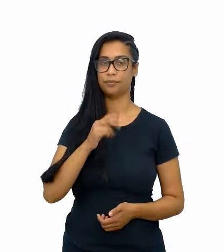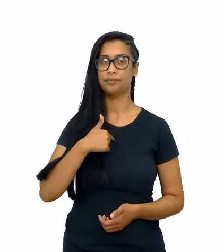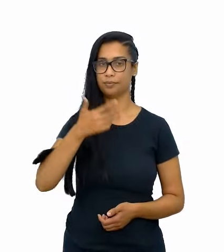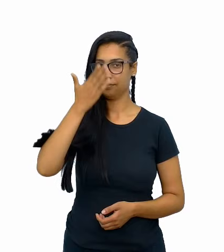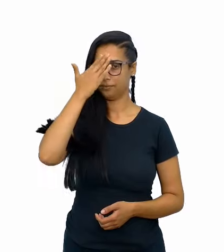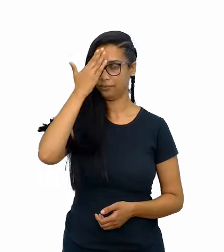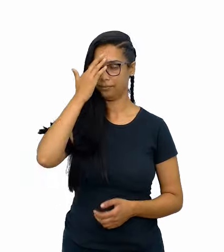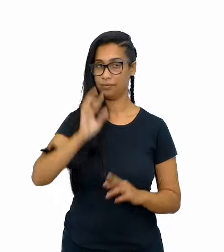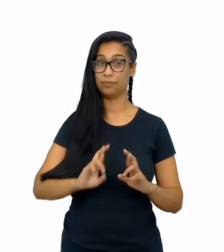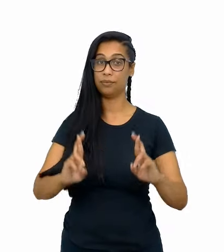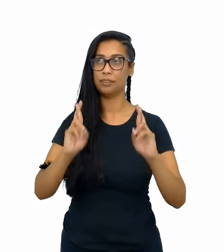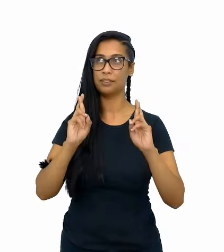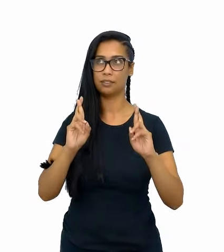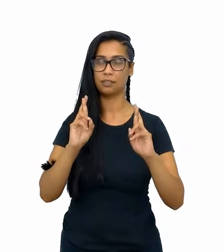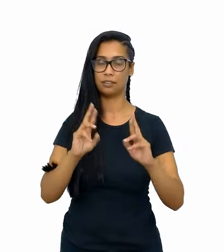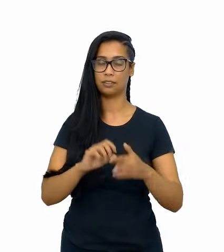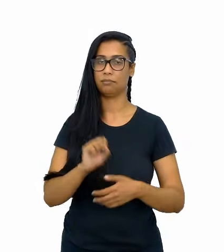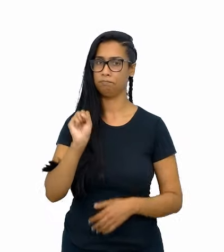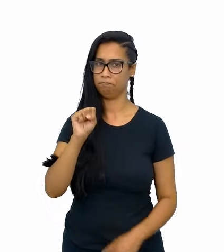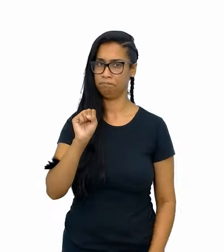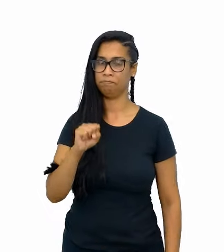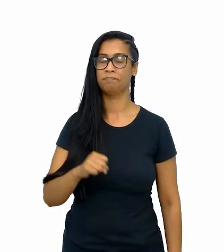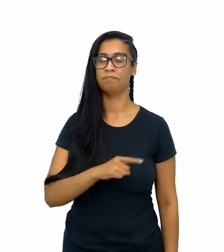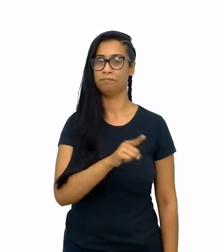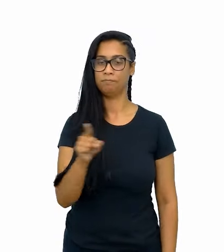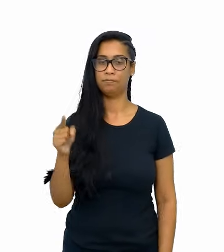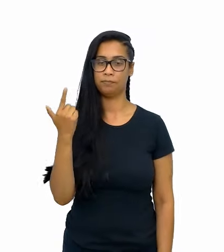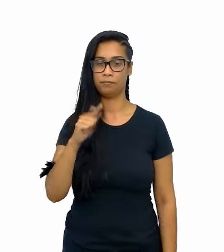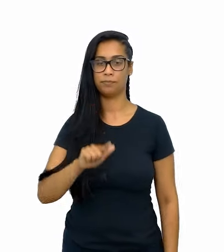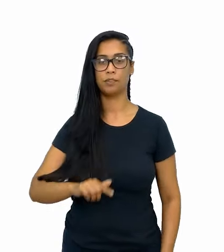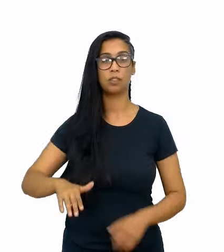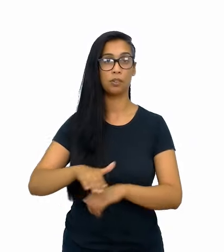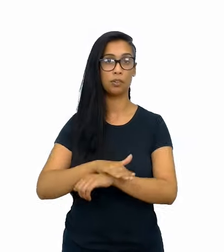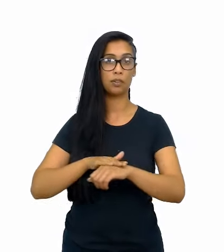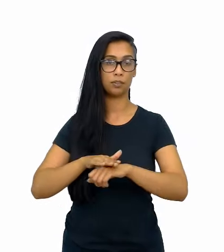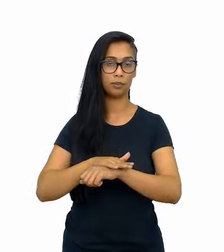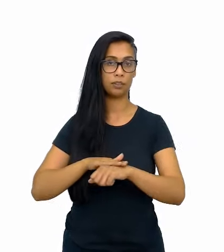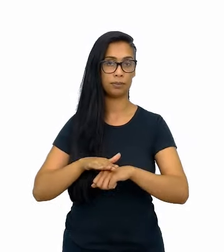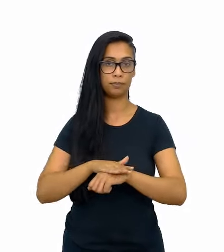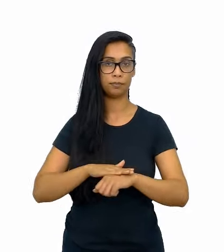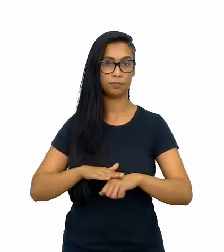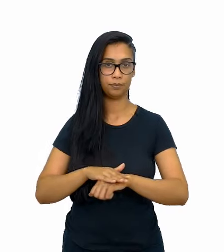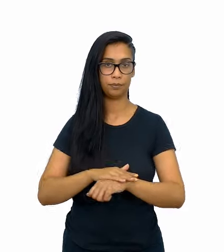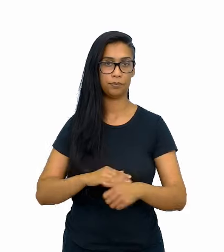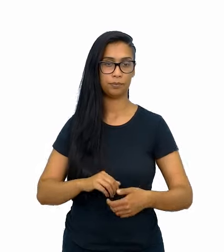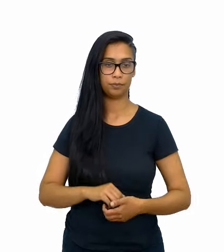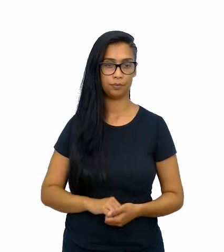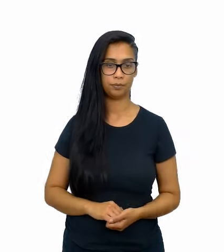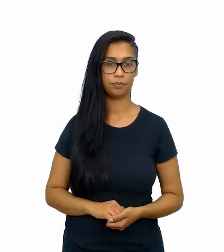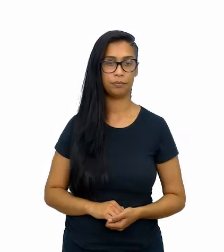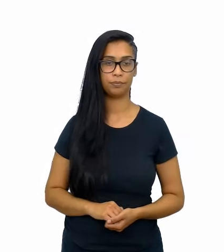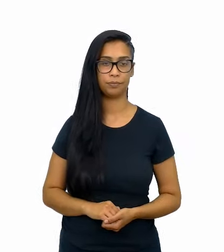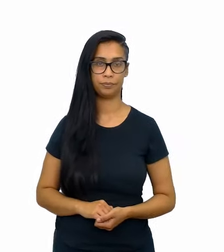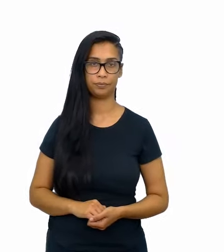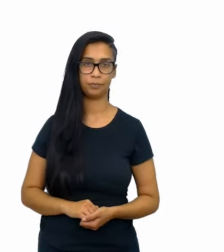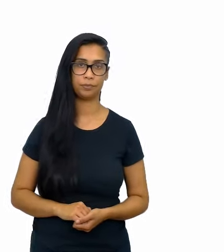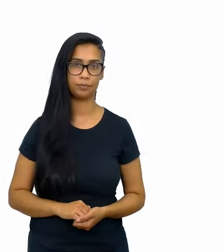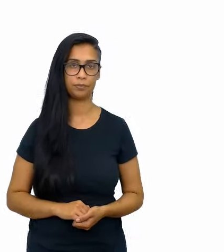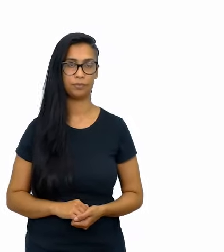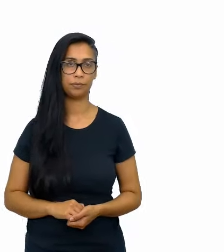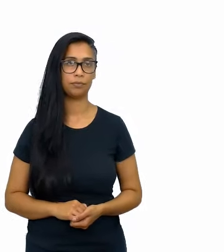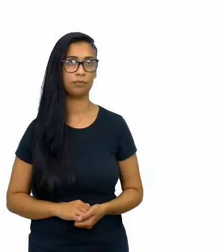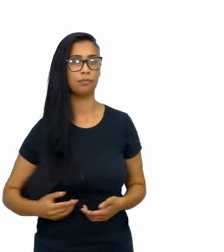Espero que sim. Vamos então conversar agora sobre alguns pontos que vocês possivelmente